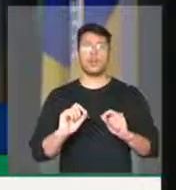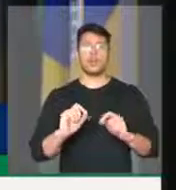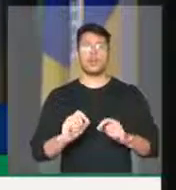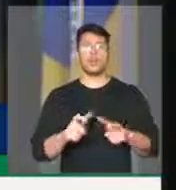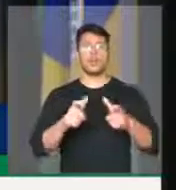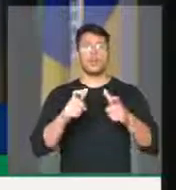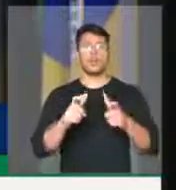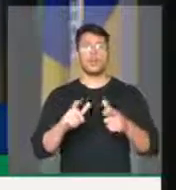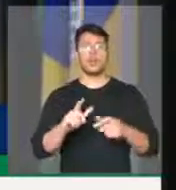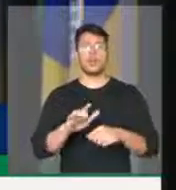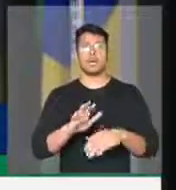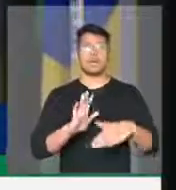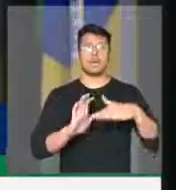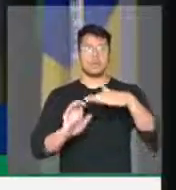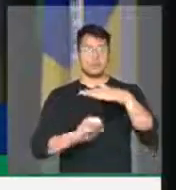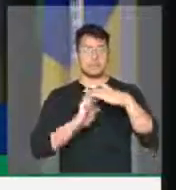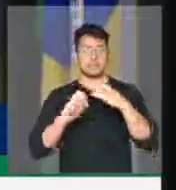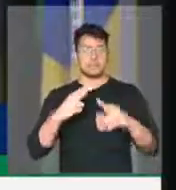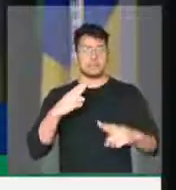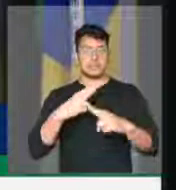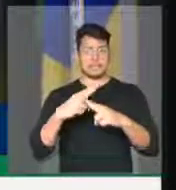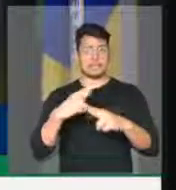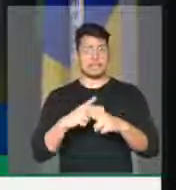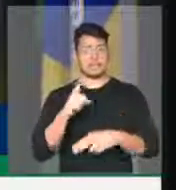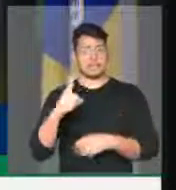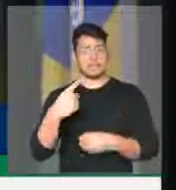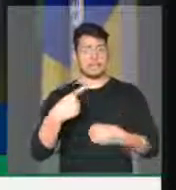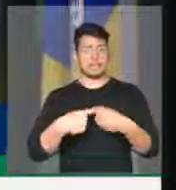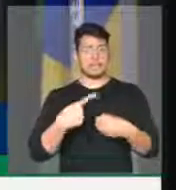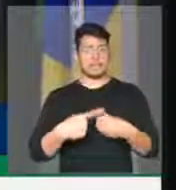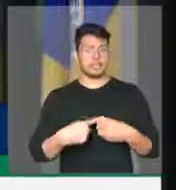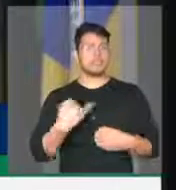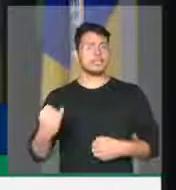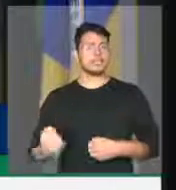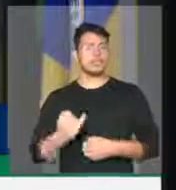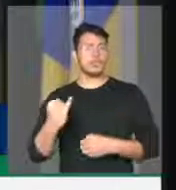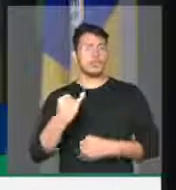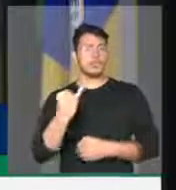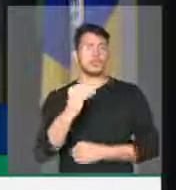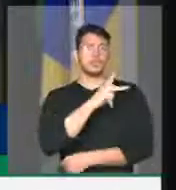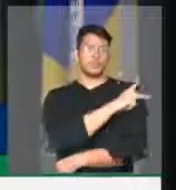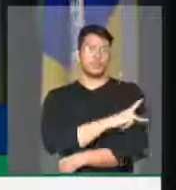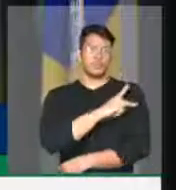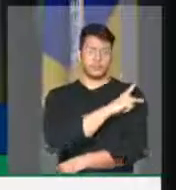Federal daquela cidade importante do Cerrado piauiense.